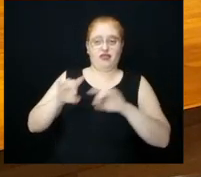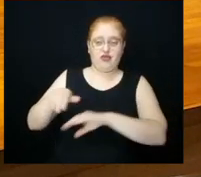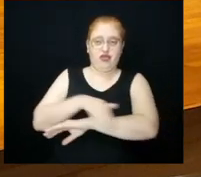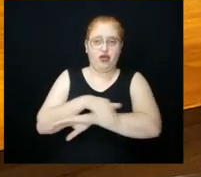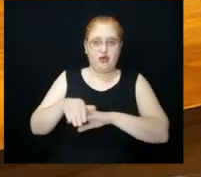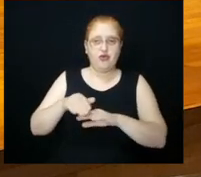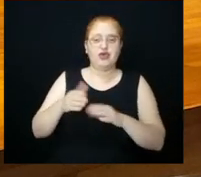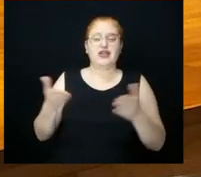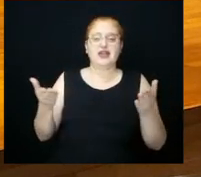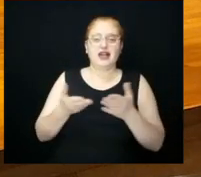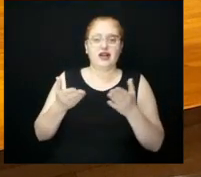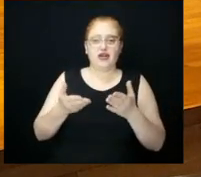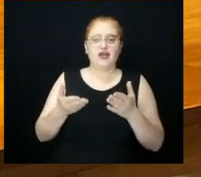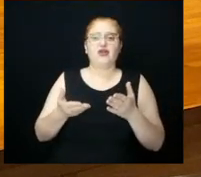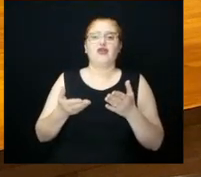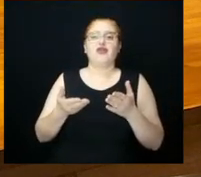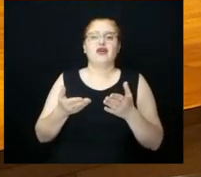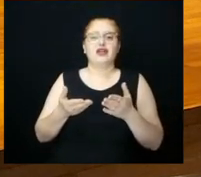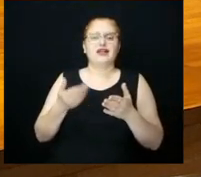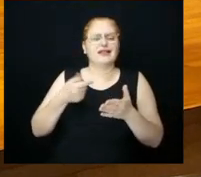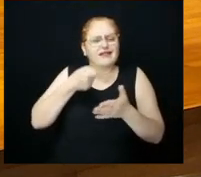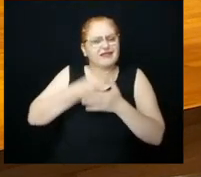que era, o que não era dito.